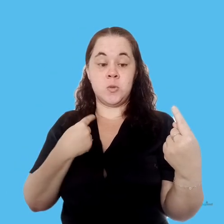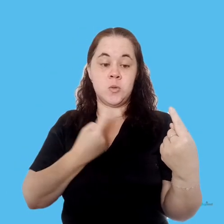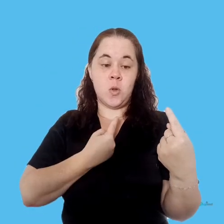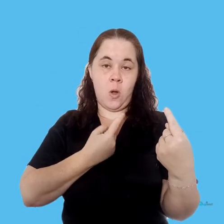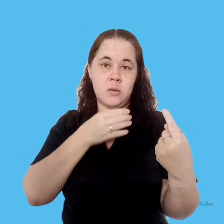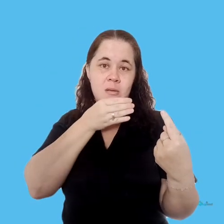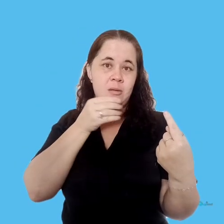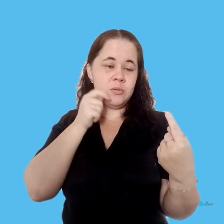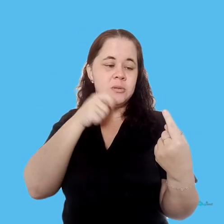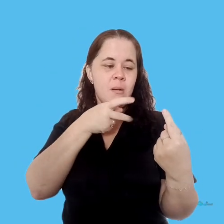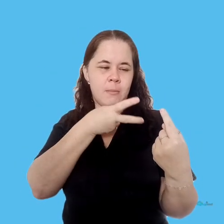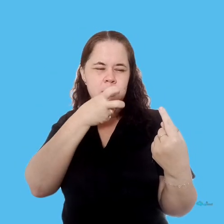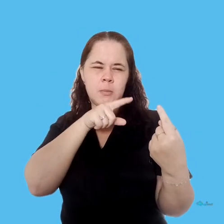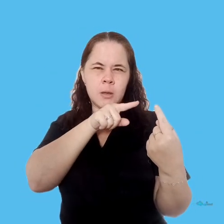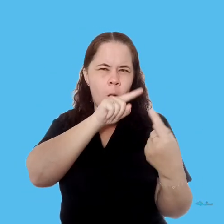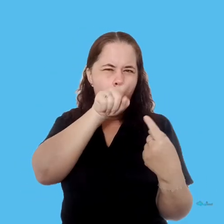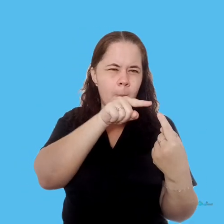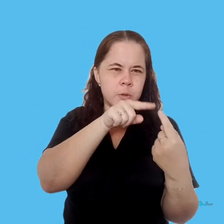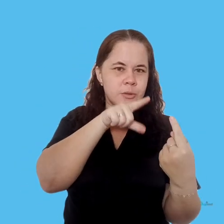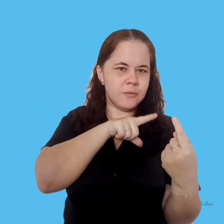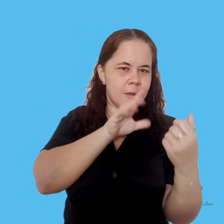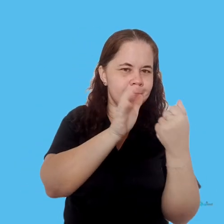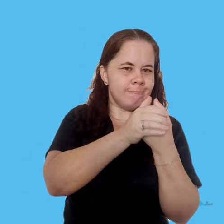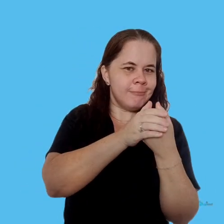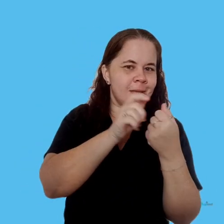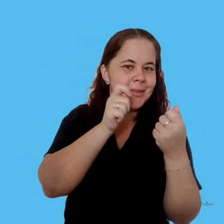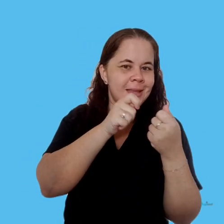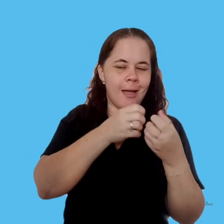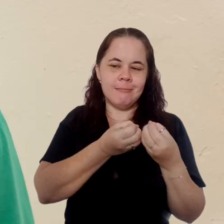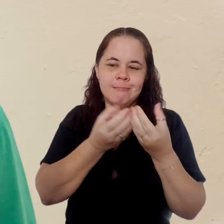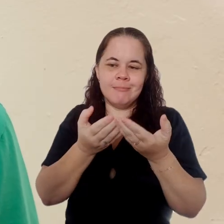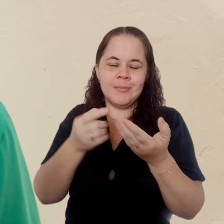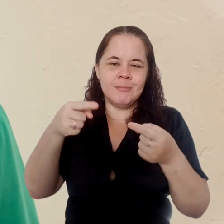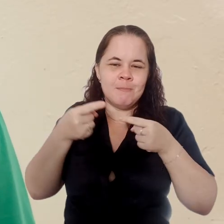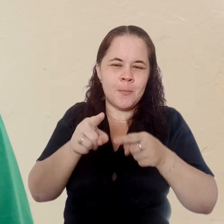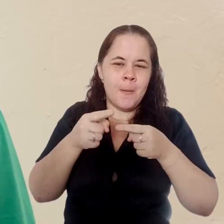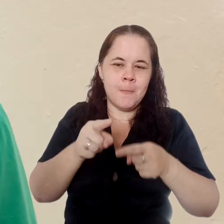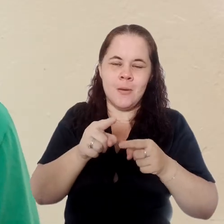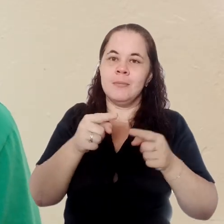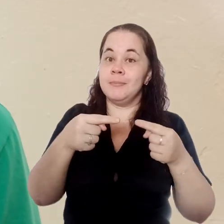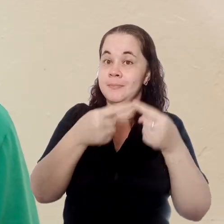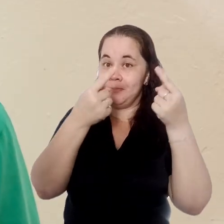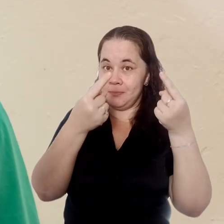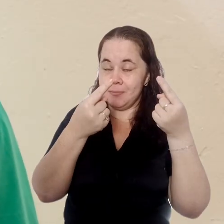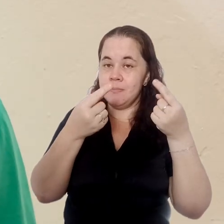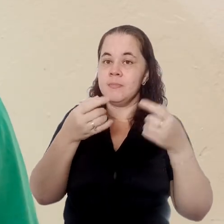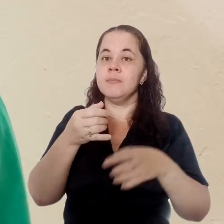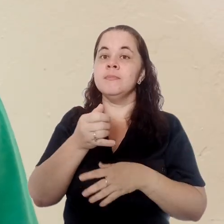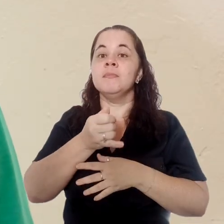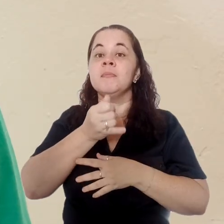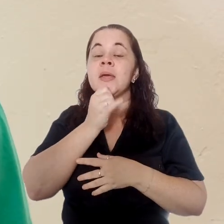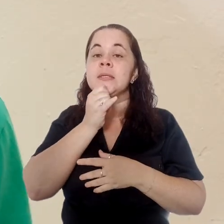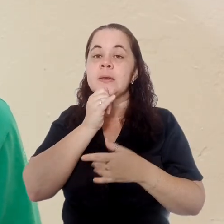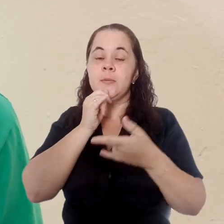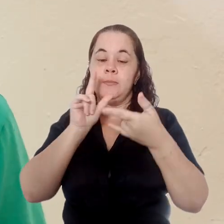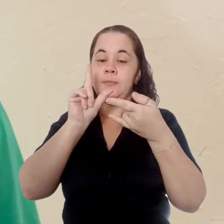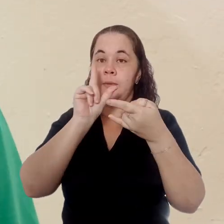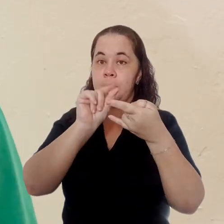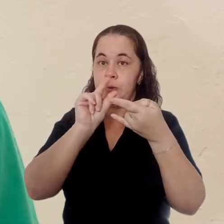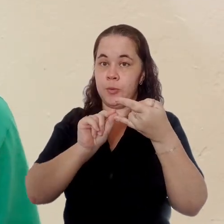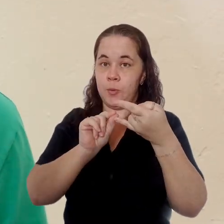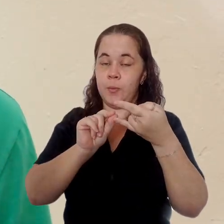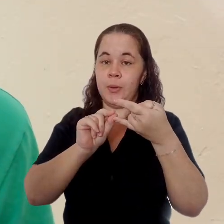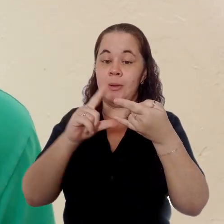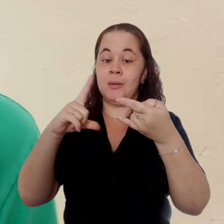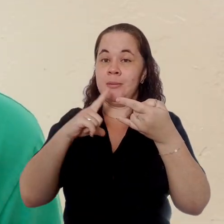professores ou mediadores daquela brincadeira, a gente precisa ter muito claro. O YouTube, por exemplo, ele faz uma triagem do que é